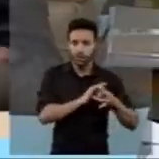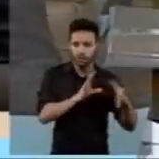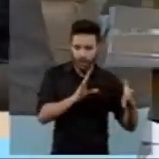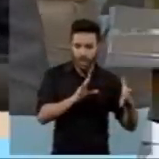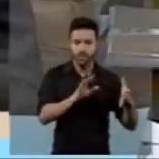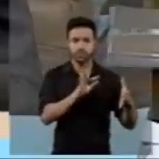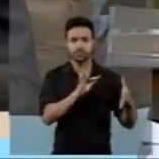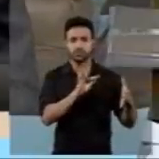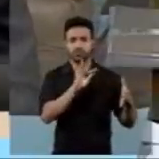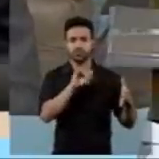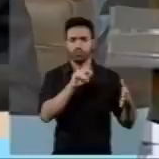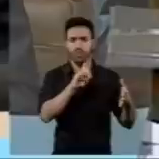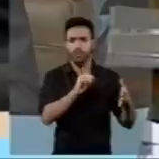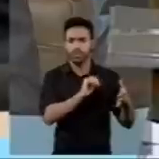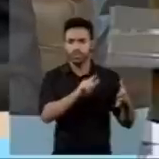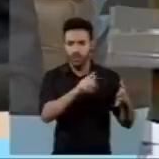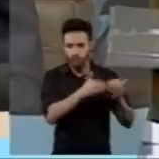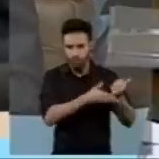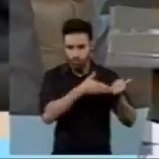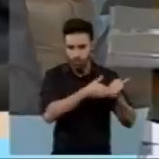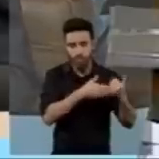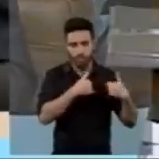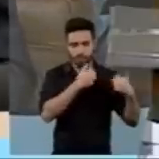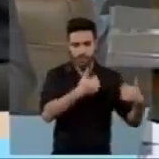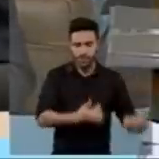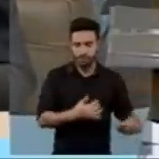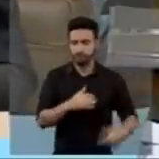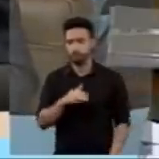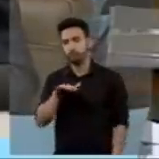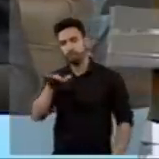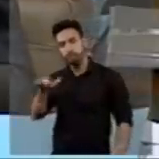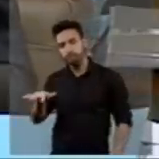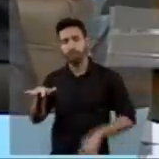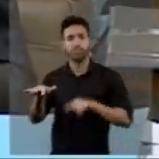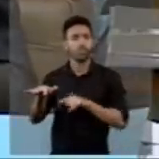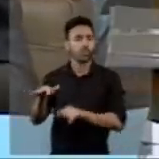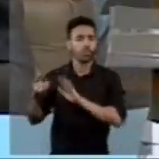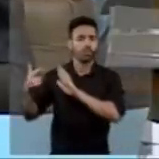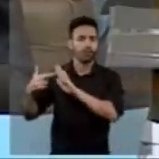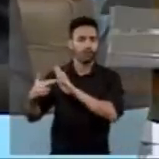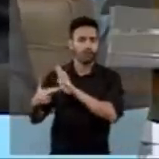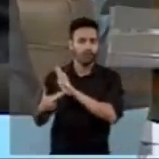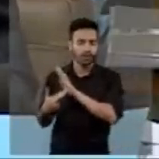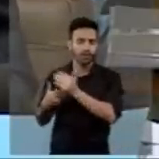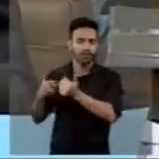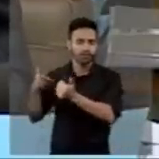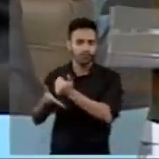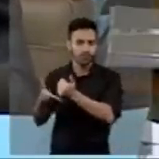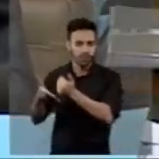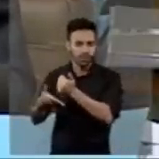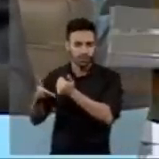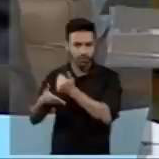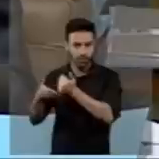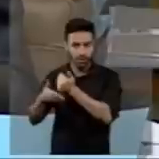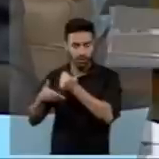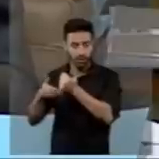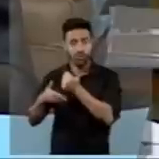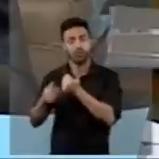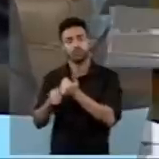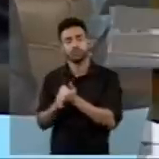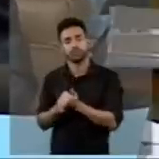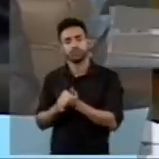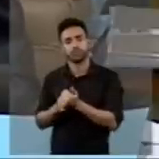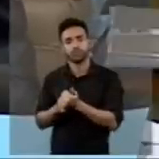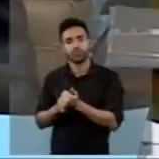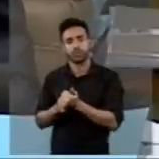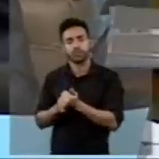que eu aludi, de um lado, e de outro, digamos, um princípio fundamental que rege